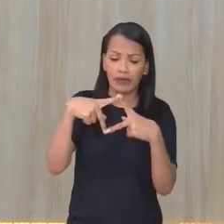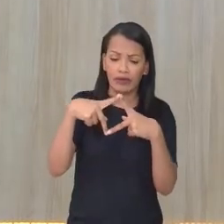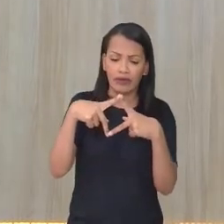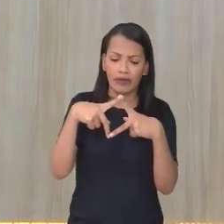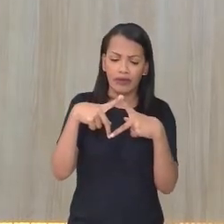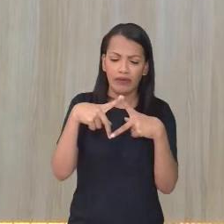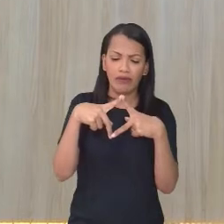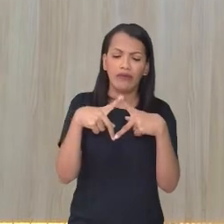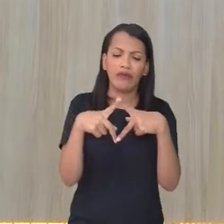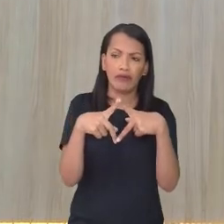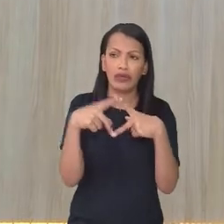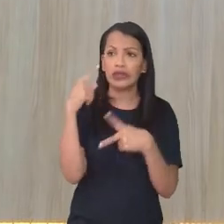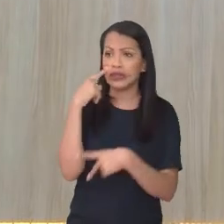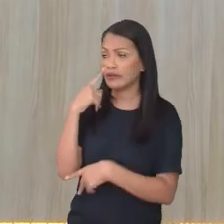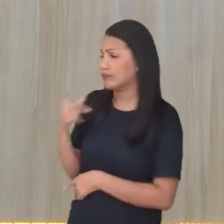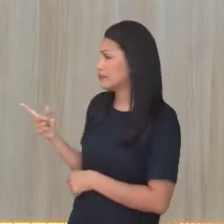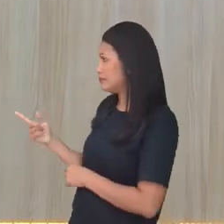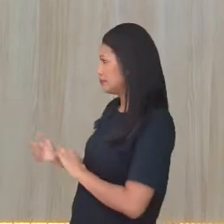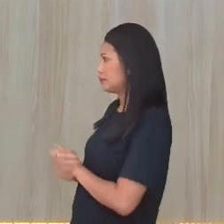tenho.